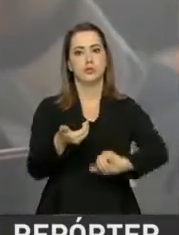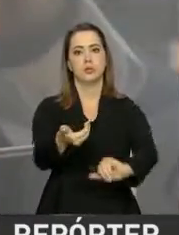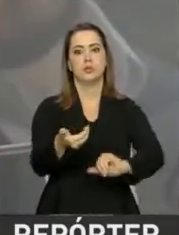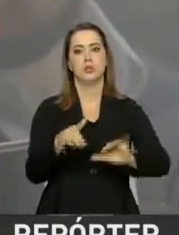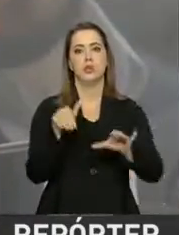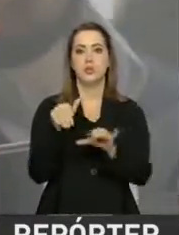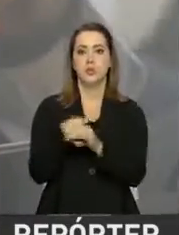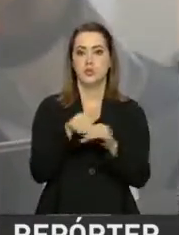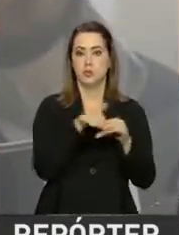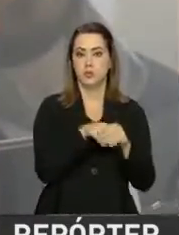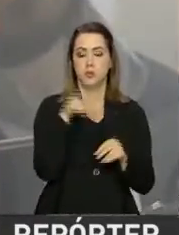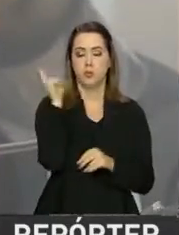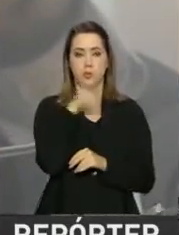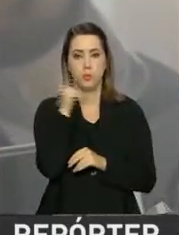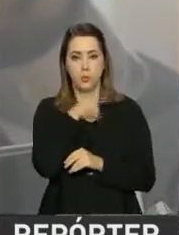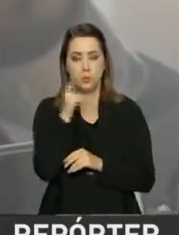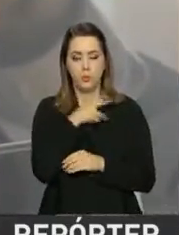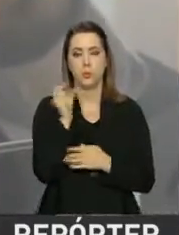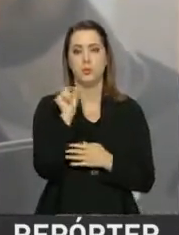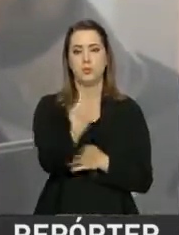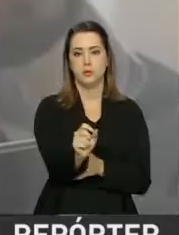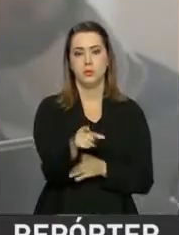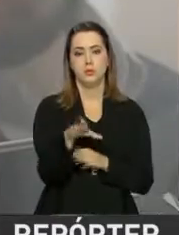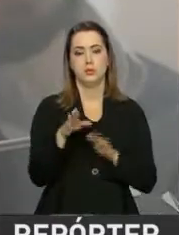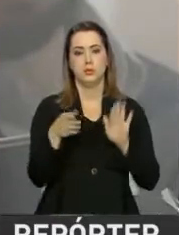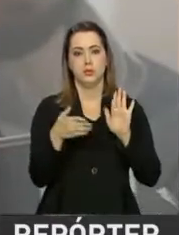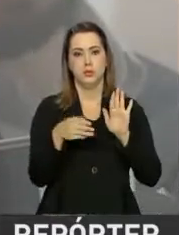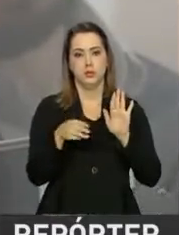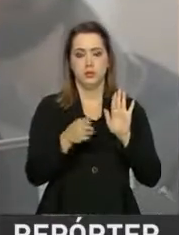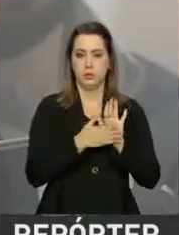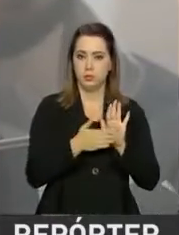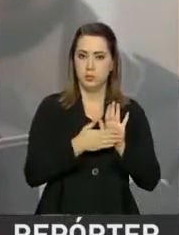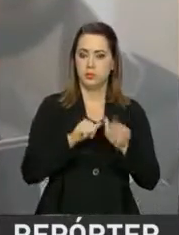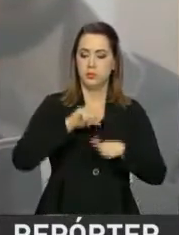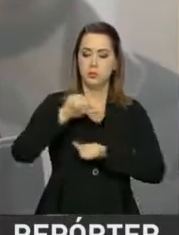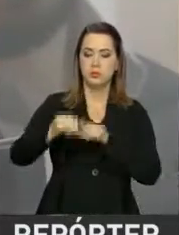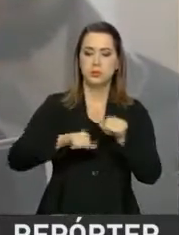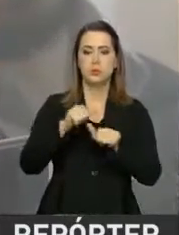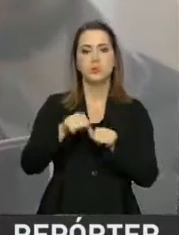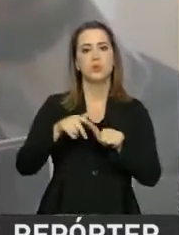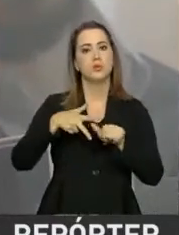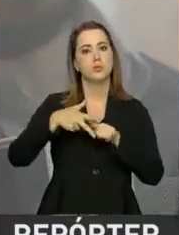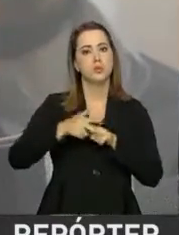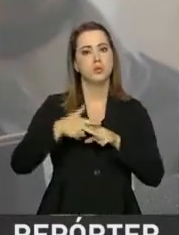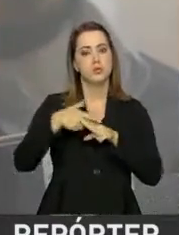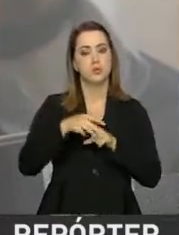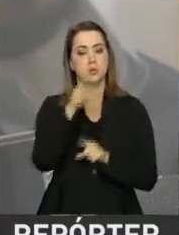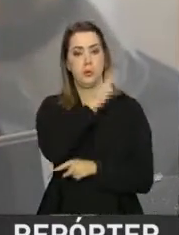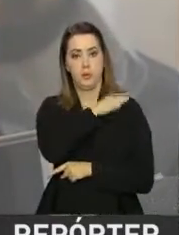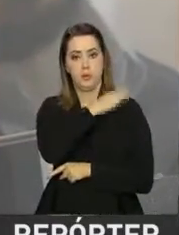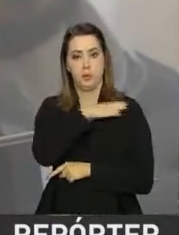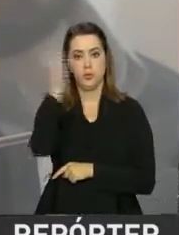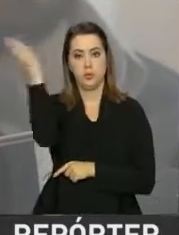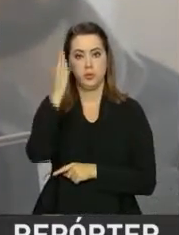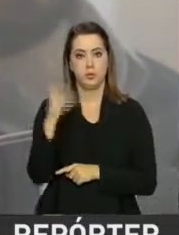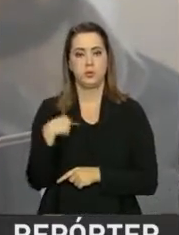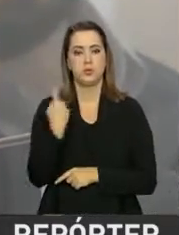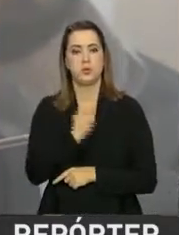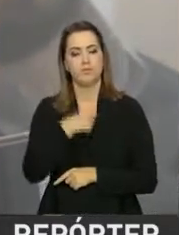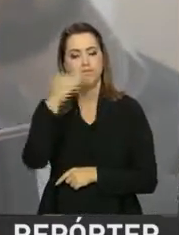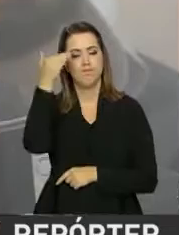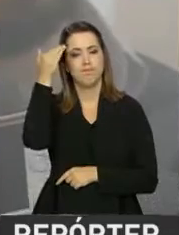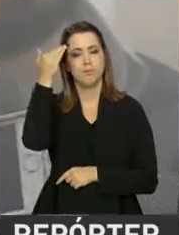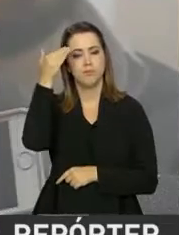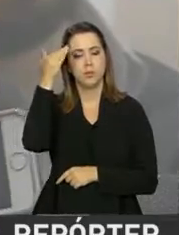da urgência em regime de urgência do projeto que re fórmula a educação de nível médio no Brasil e nós